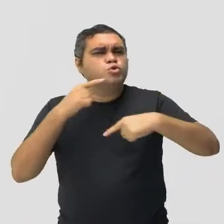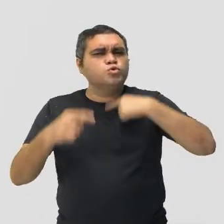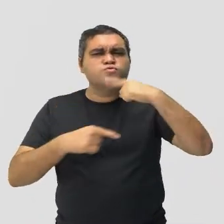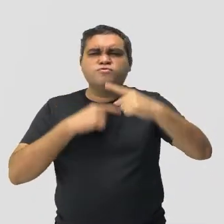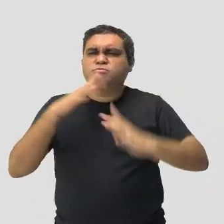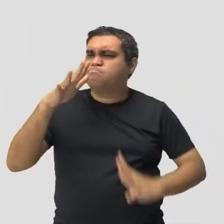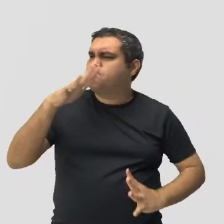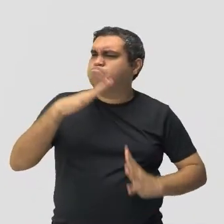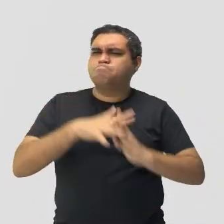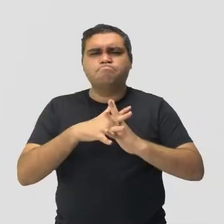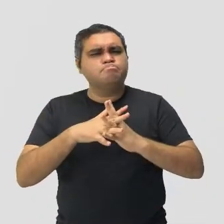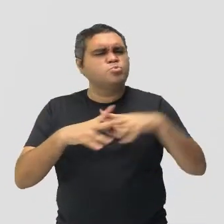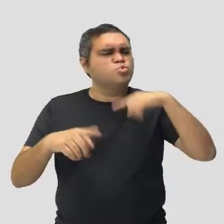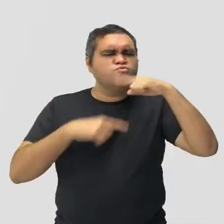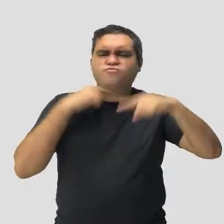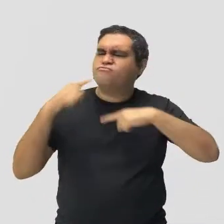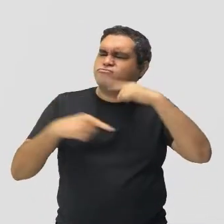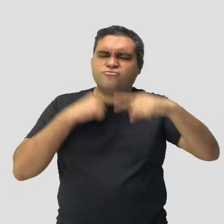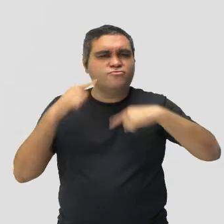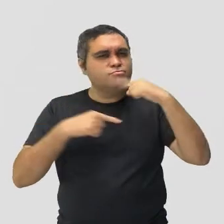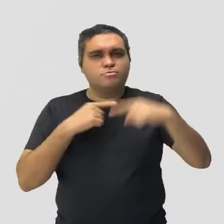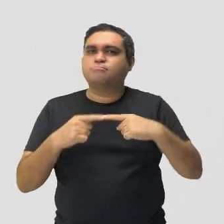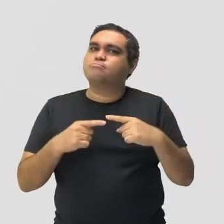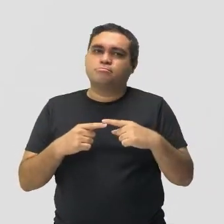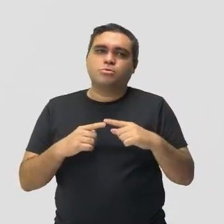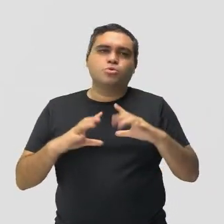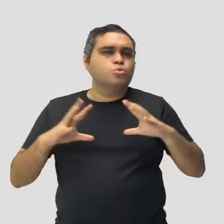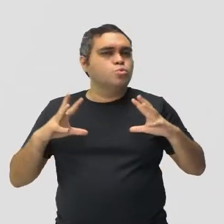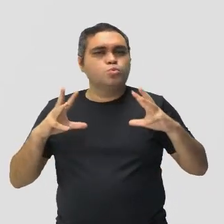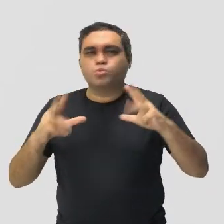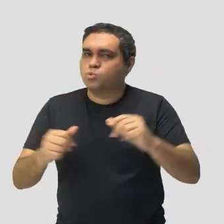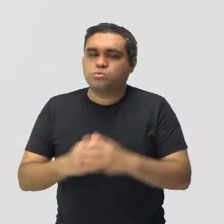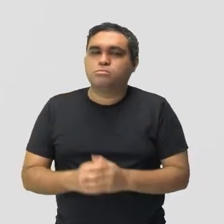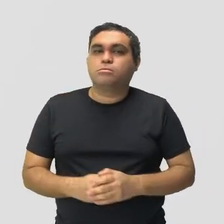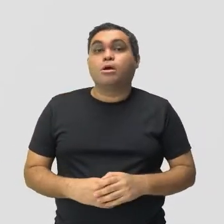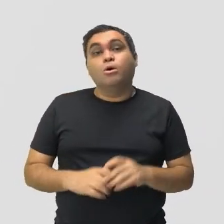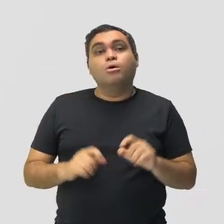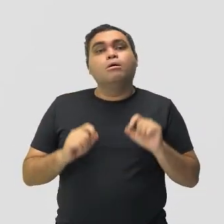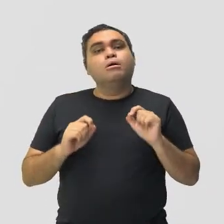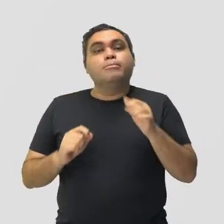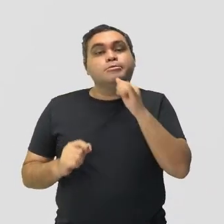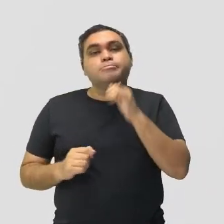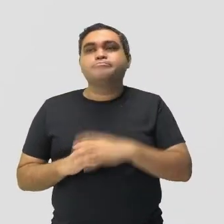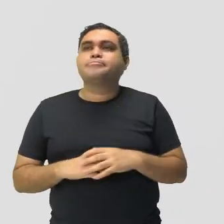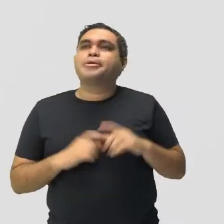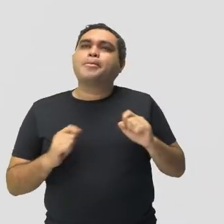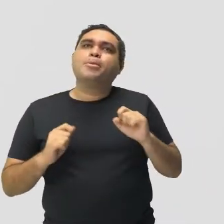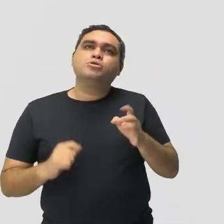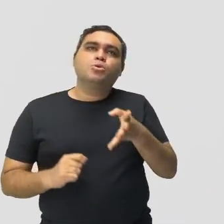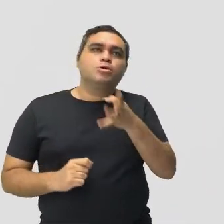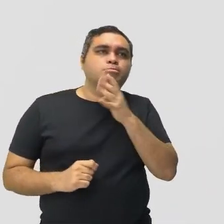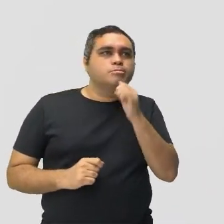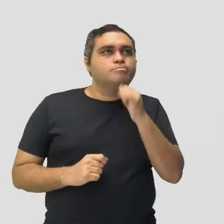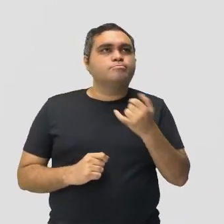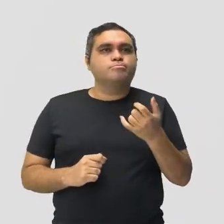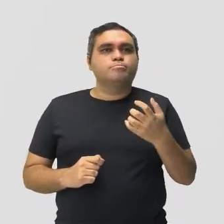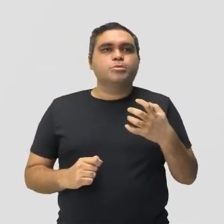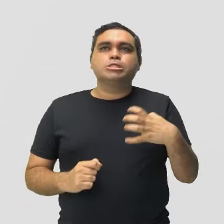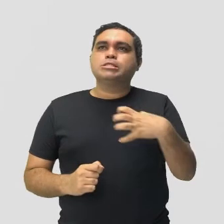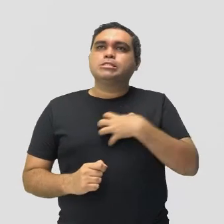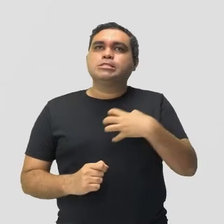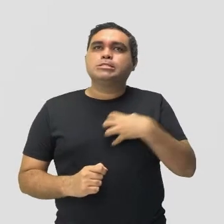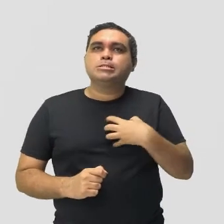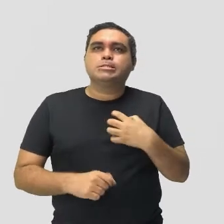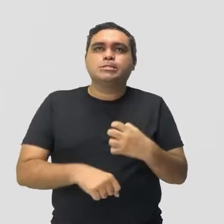Ele coloca tudo em dúvida. O que eu posso conhecer? Duvidar os meus sentidos, duvidar